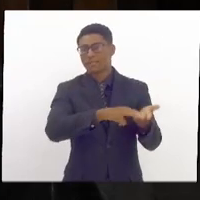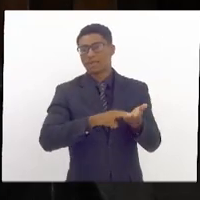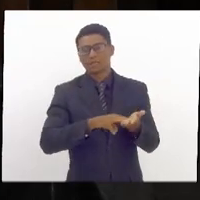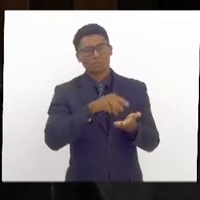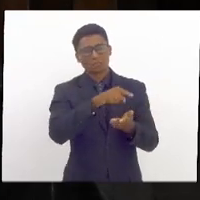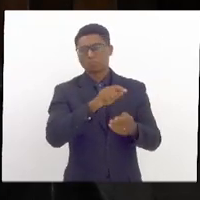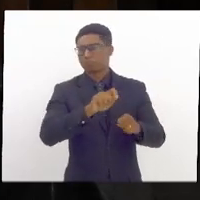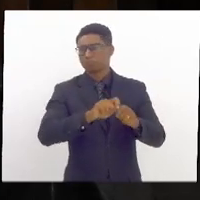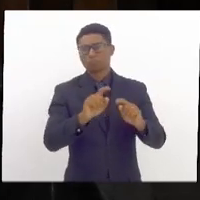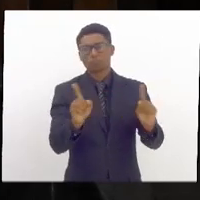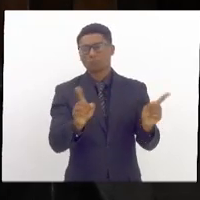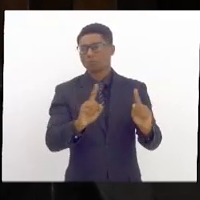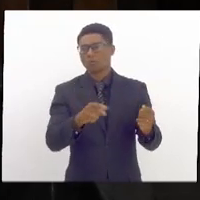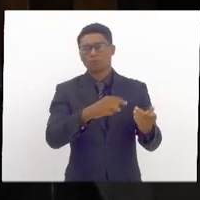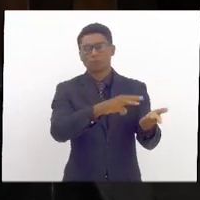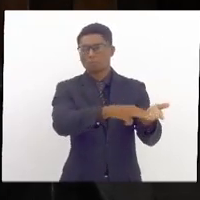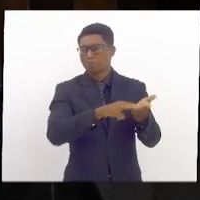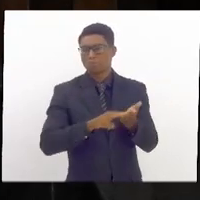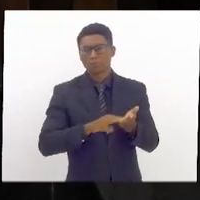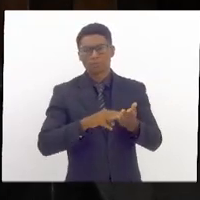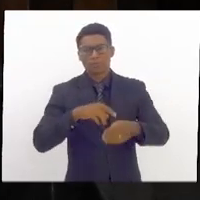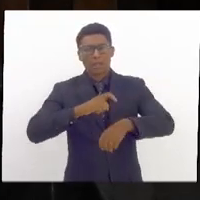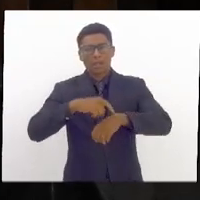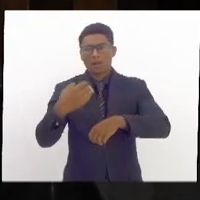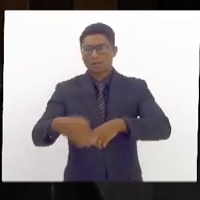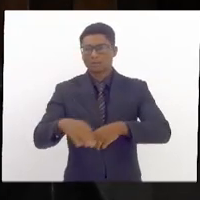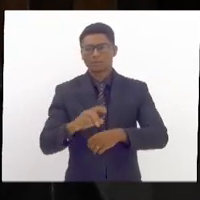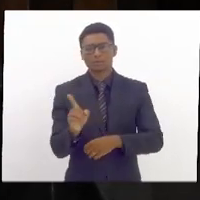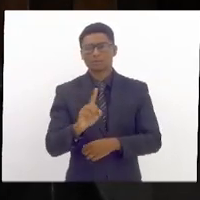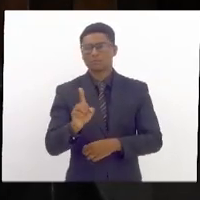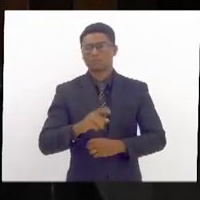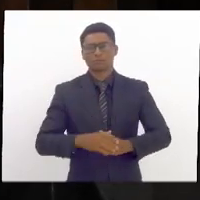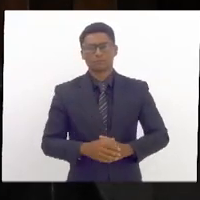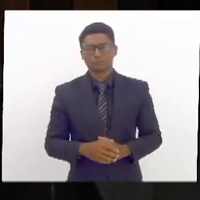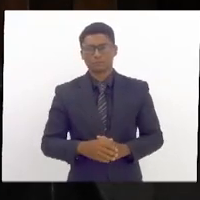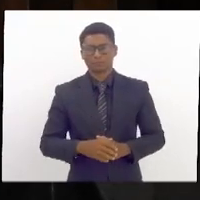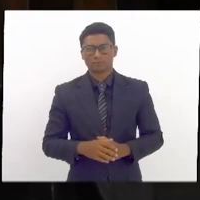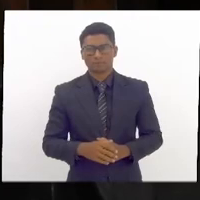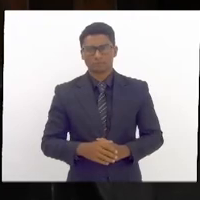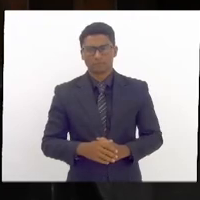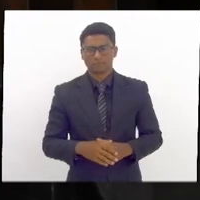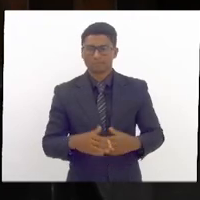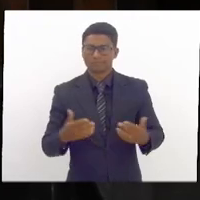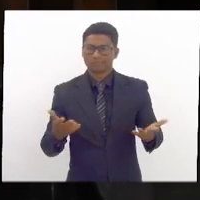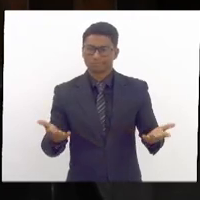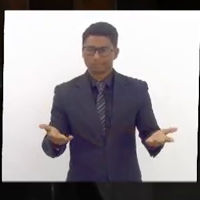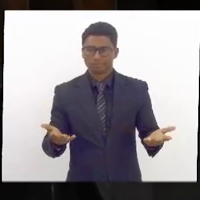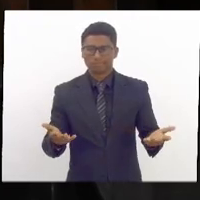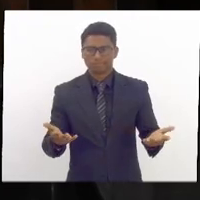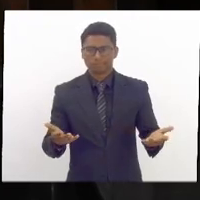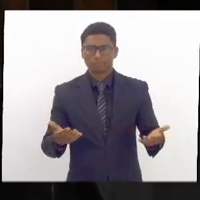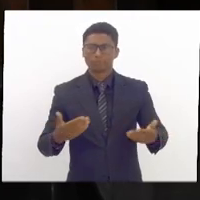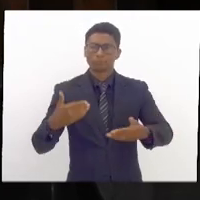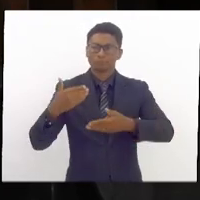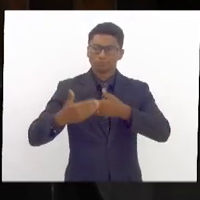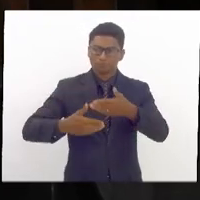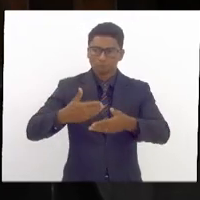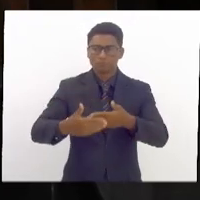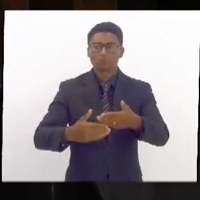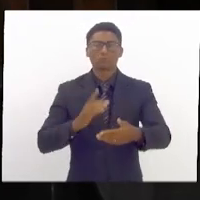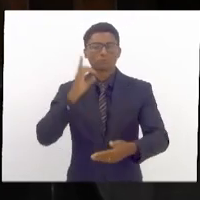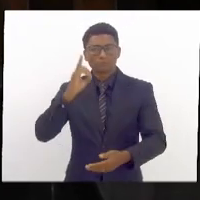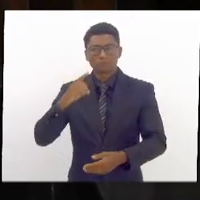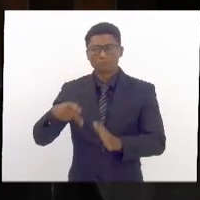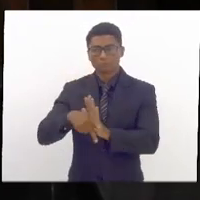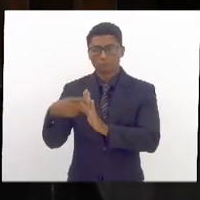fez no momento certo, e tal medida foi corrigida por um parlamentar da